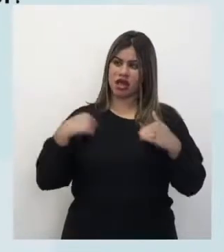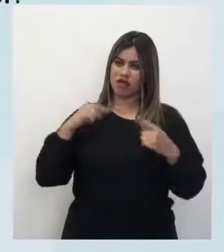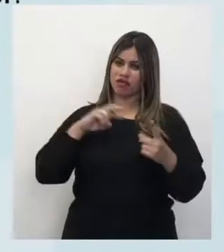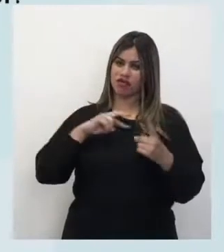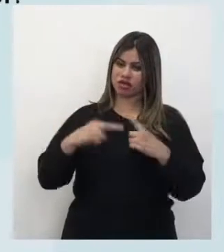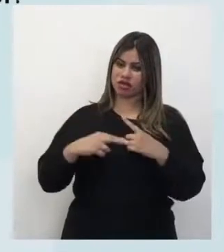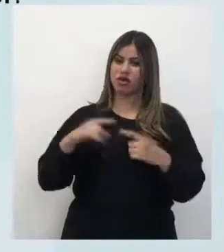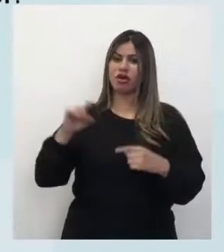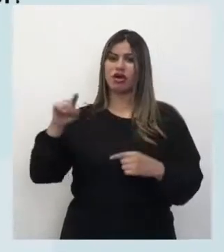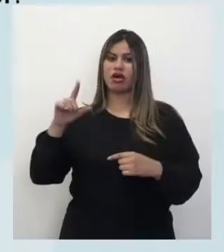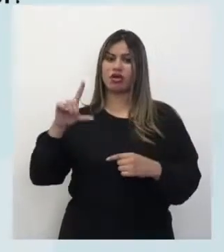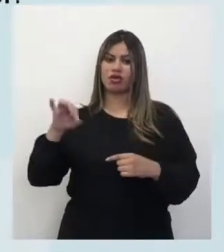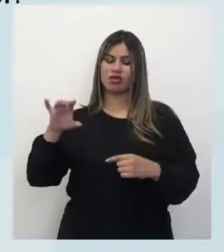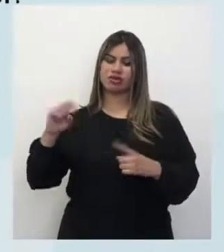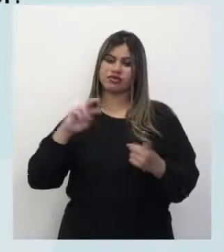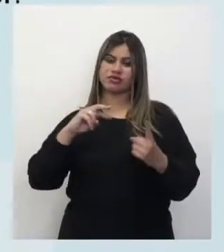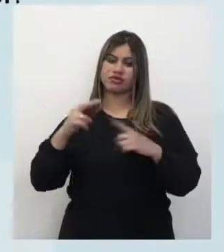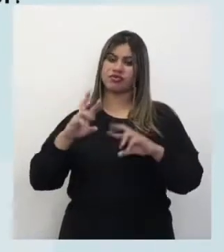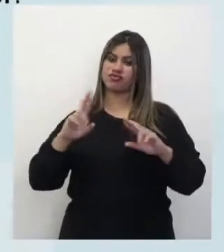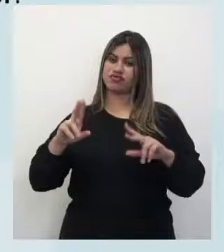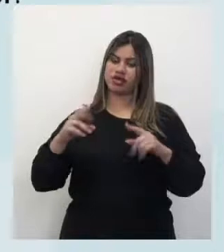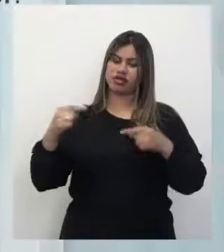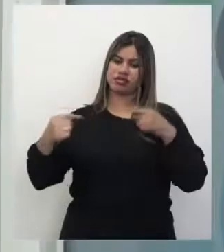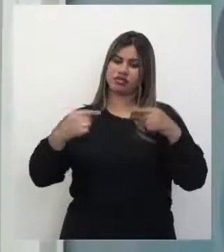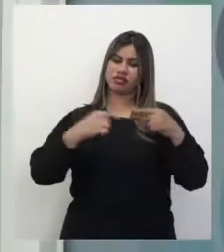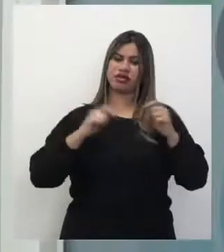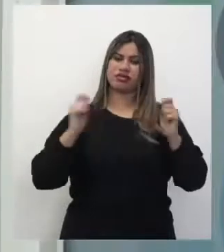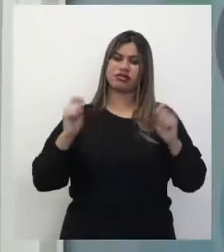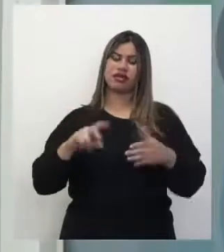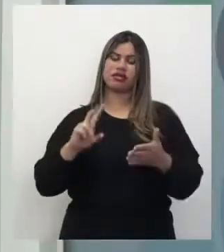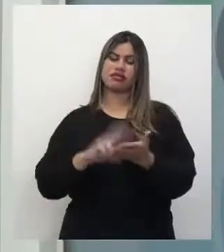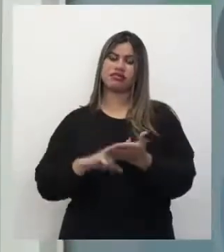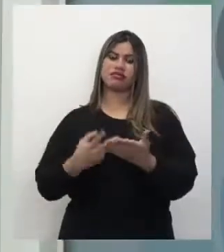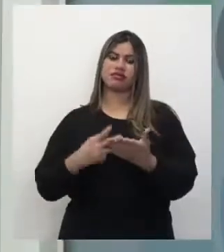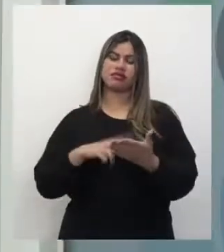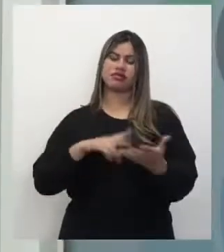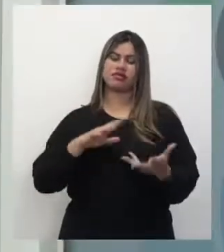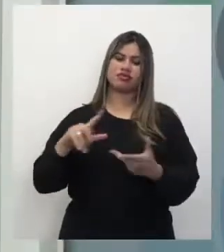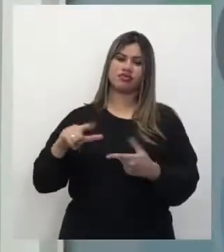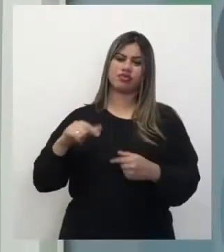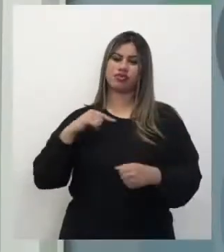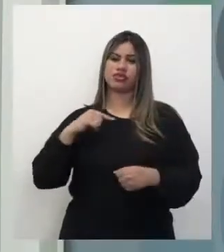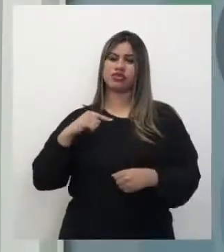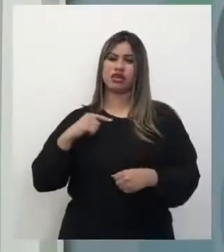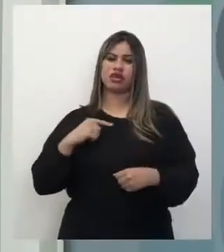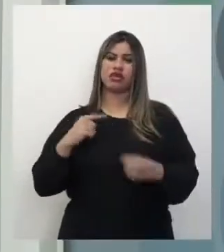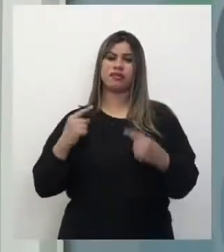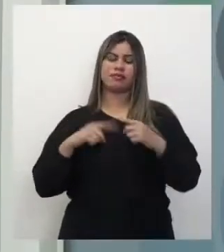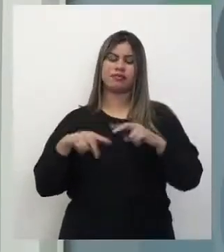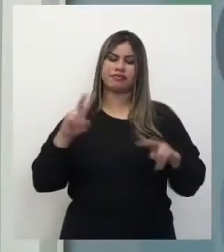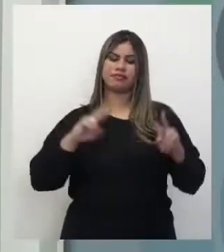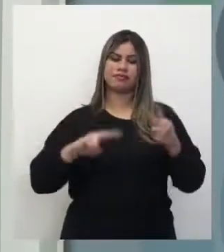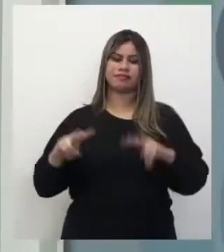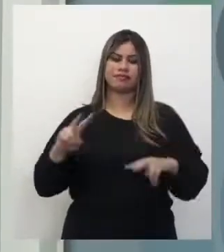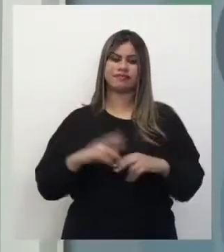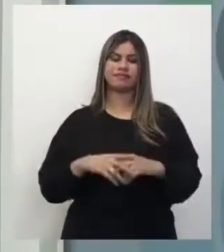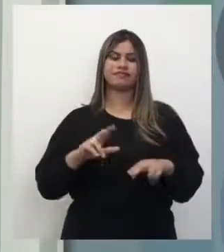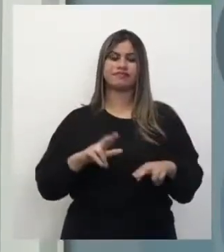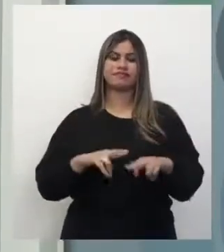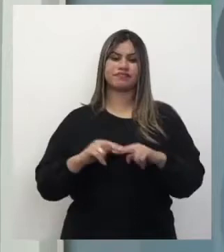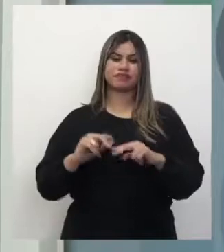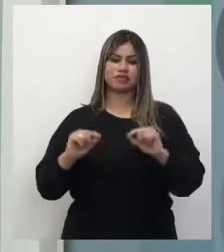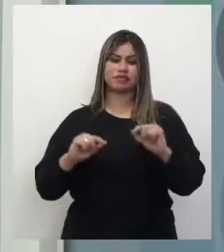outra descrição de mundo e isso gera um debate e até uma interpretação do mundo que a gente está observando. Por isso